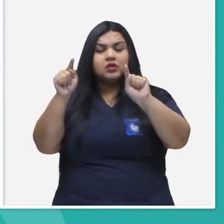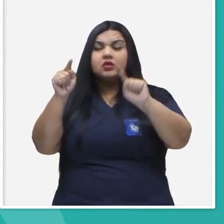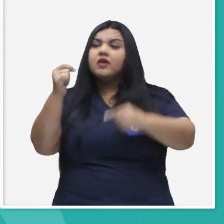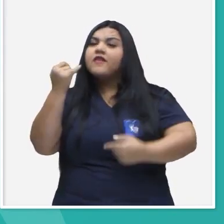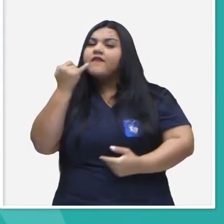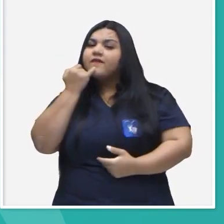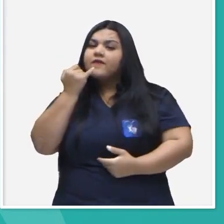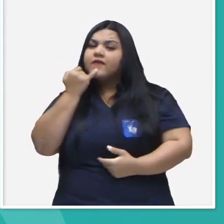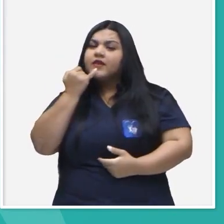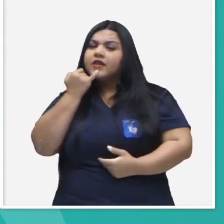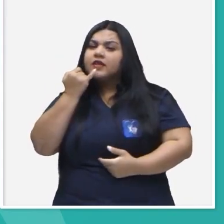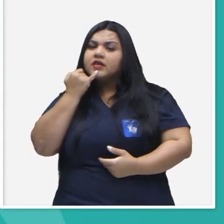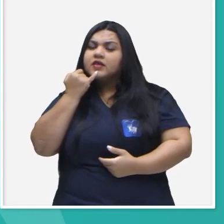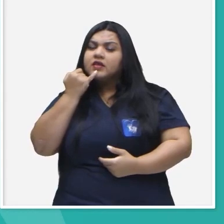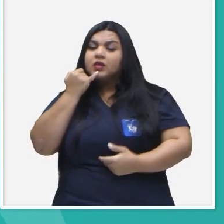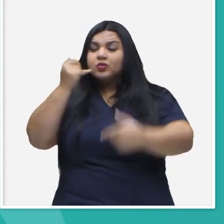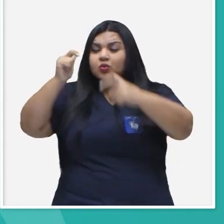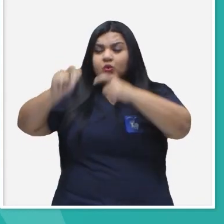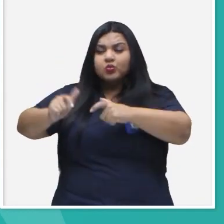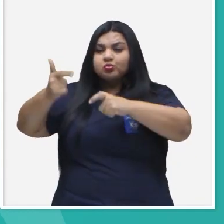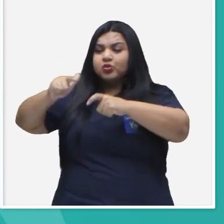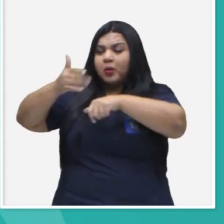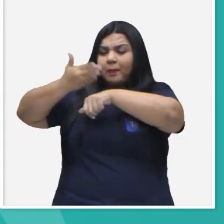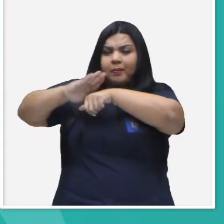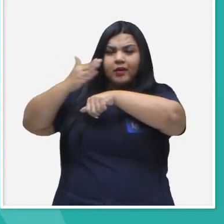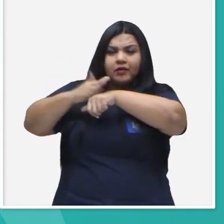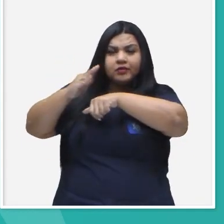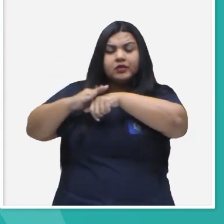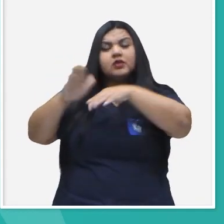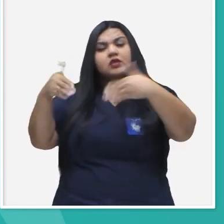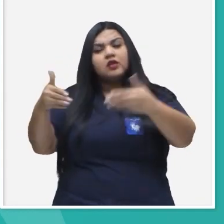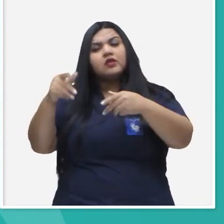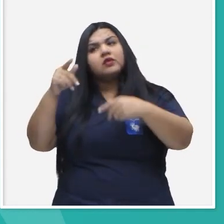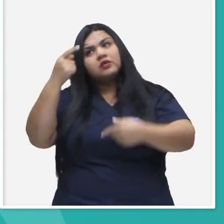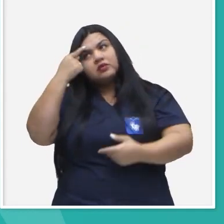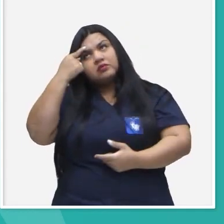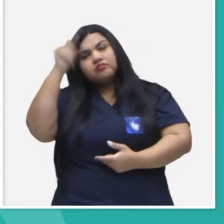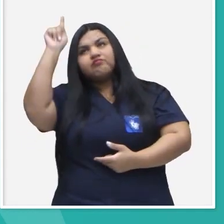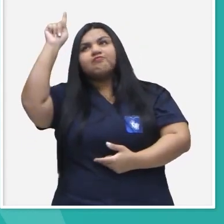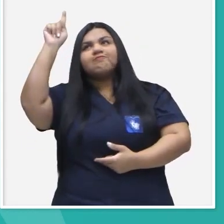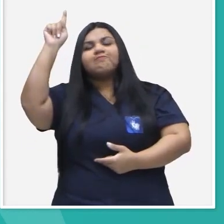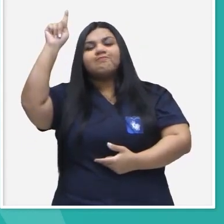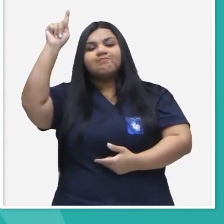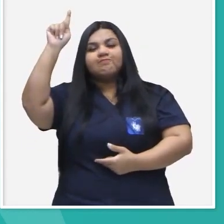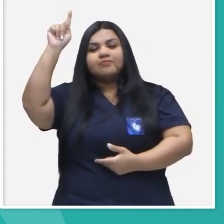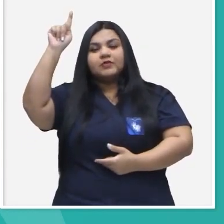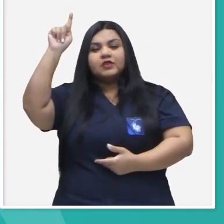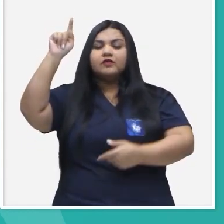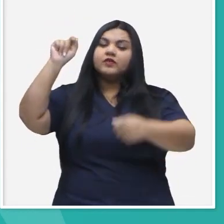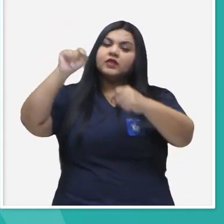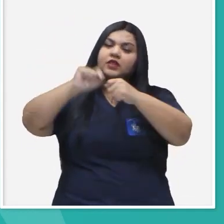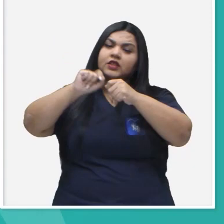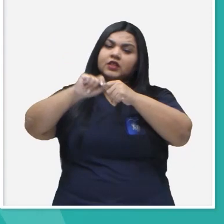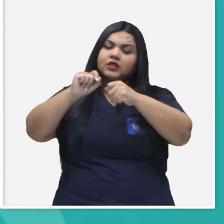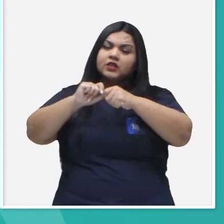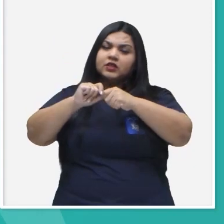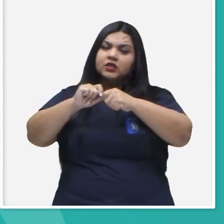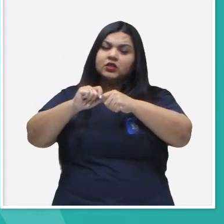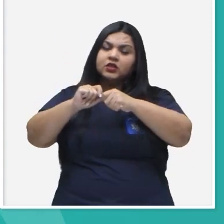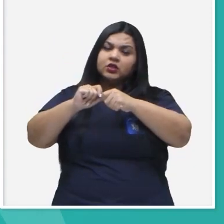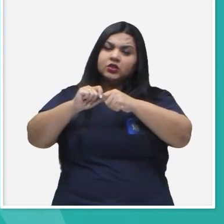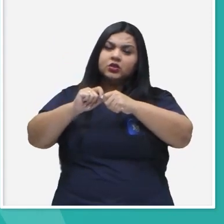inverno, fica sem os locais de prática. Então, ele teve a brilhante ideia de criar esse